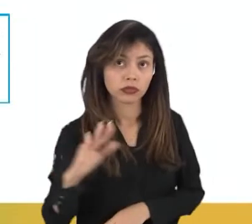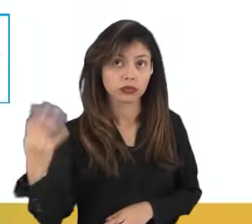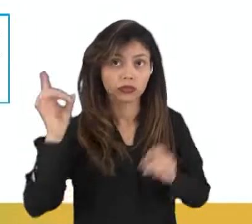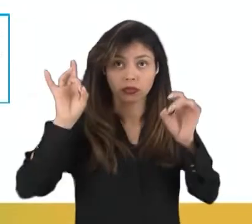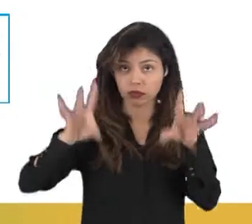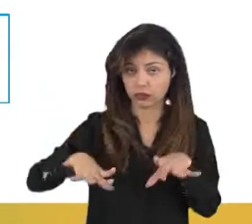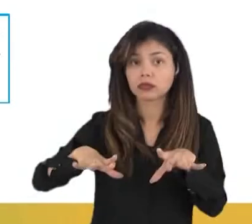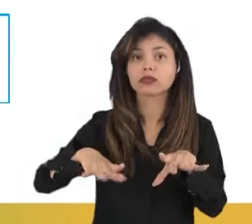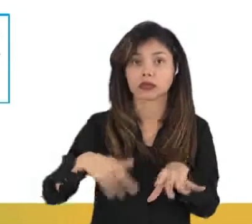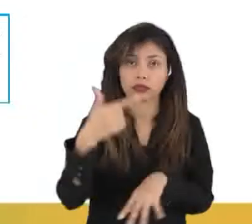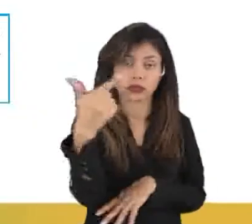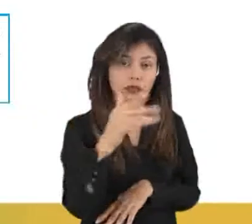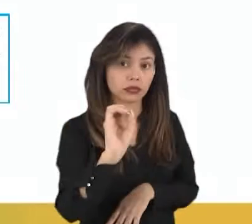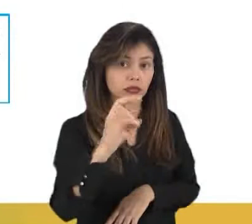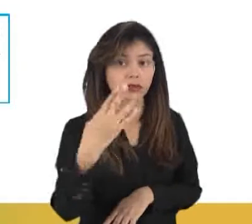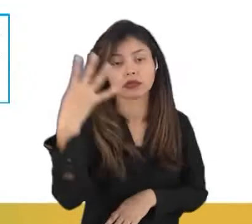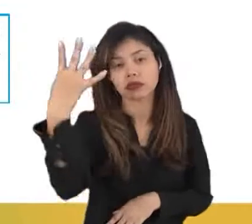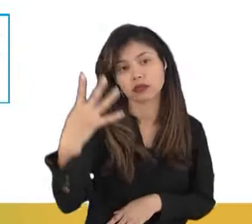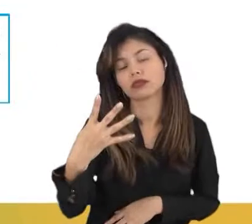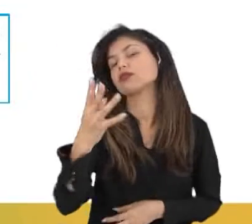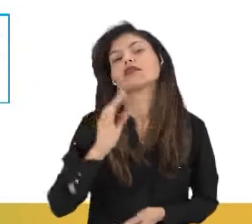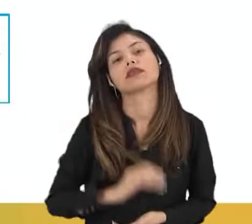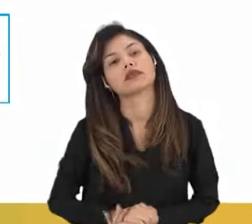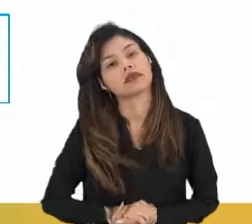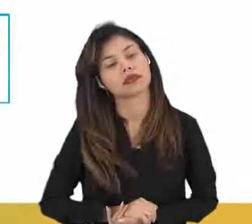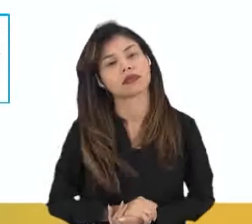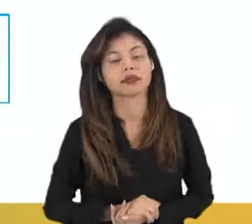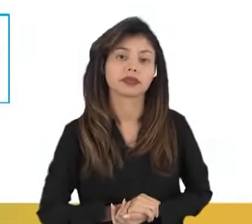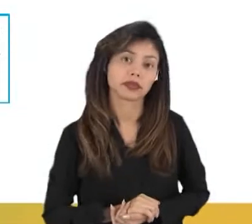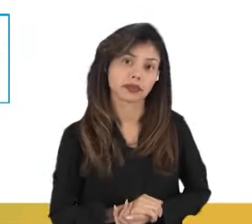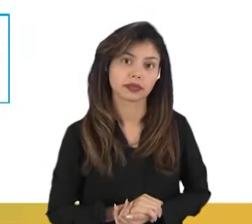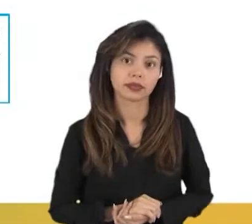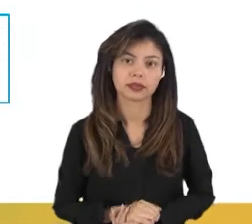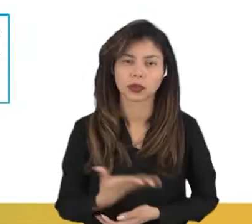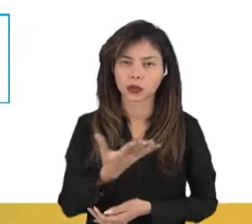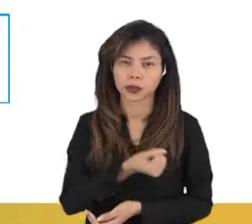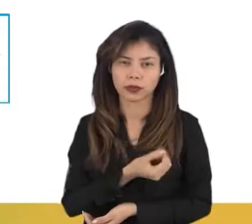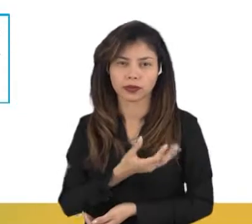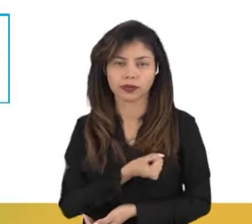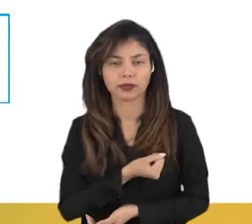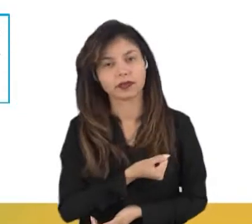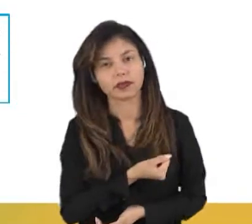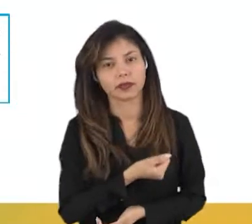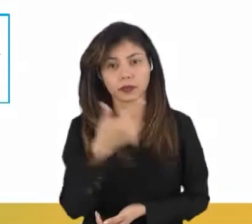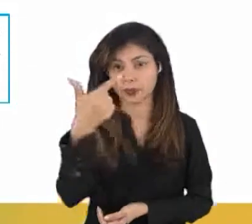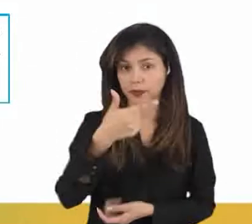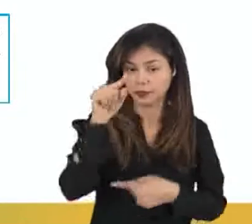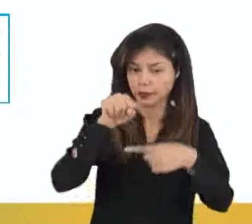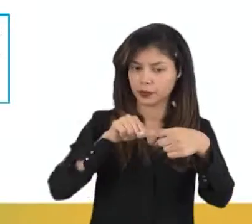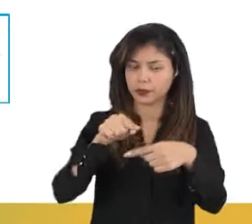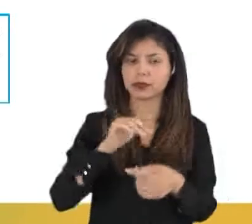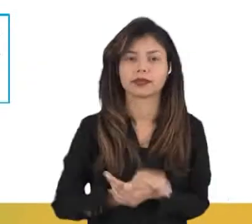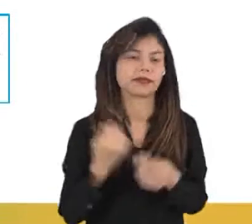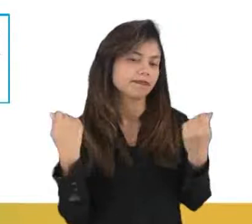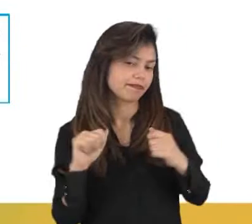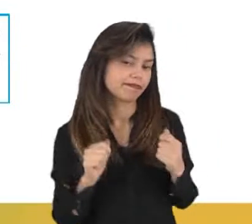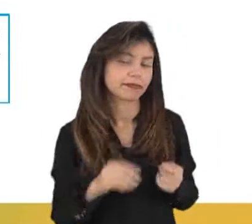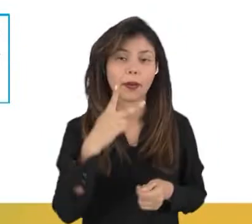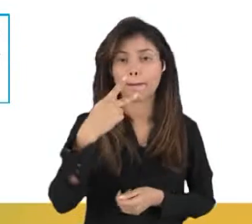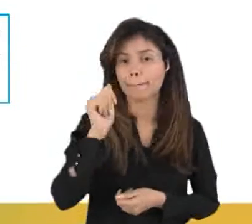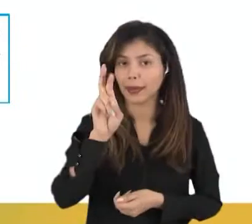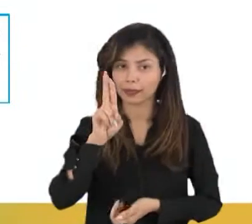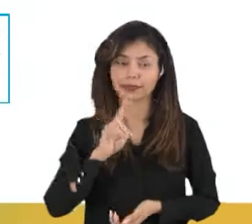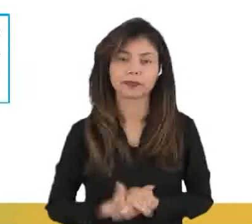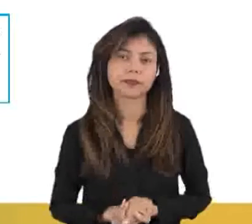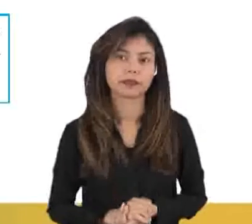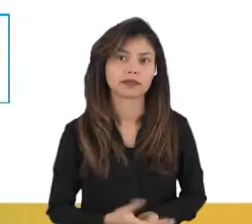último algarismo for 2 ou 4, né? Porque para um número ser divisível por 2, ele precisa ser par. E neste